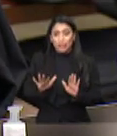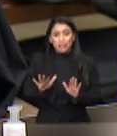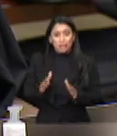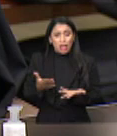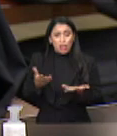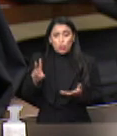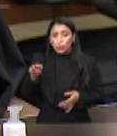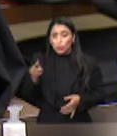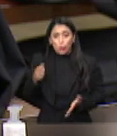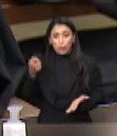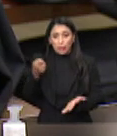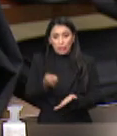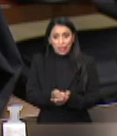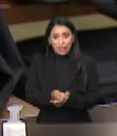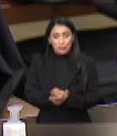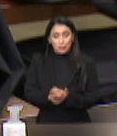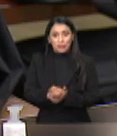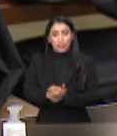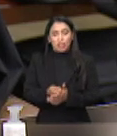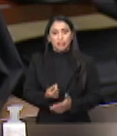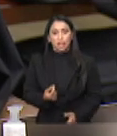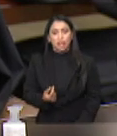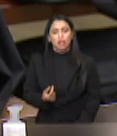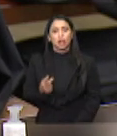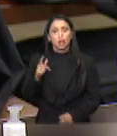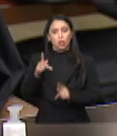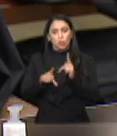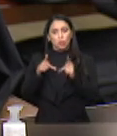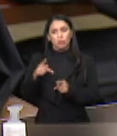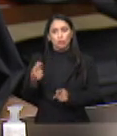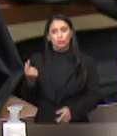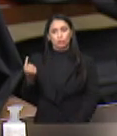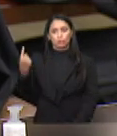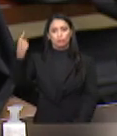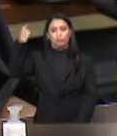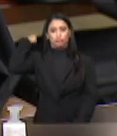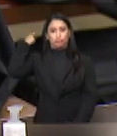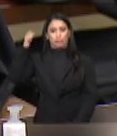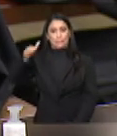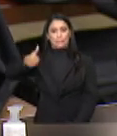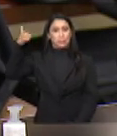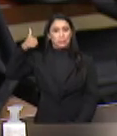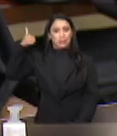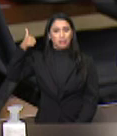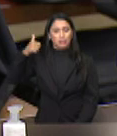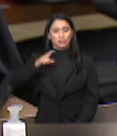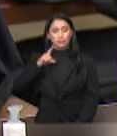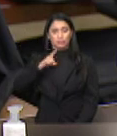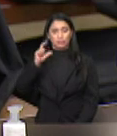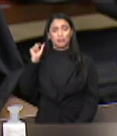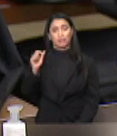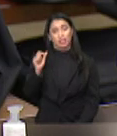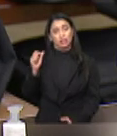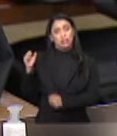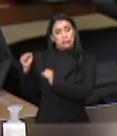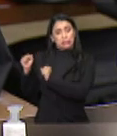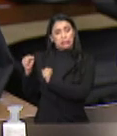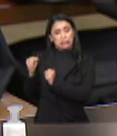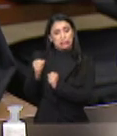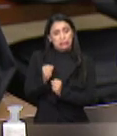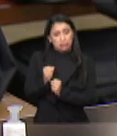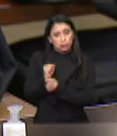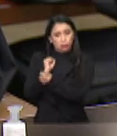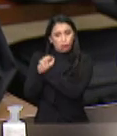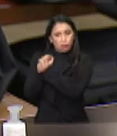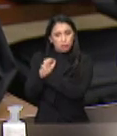pessoas de origem africana pela escravização a que foram submetidos, trazidos à força para o Brasil. Em segundo